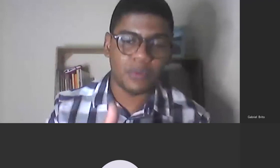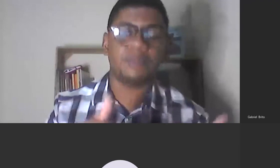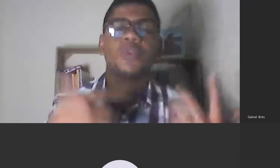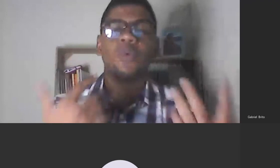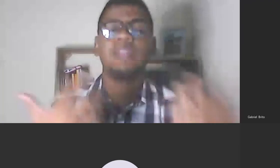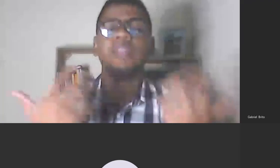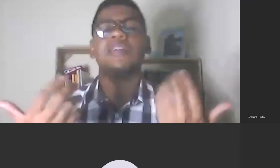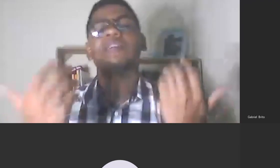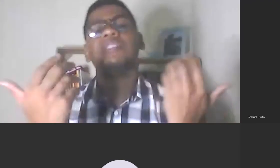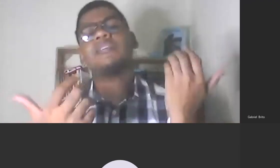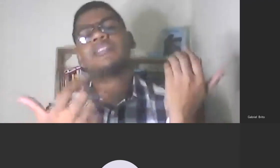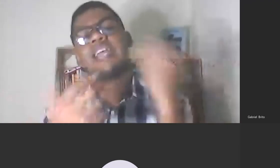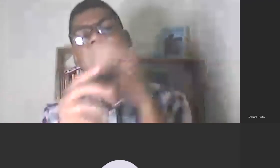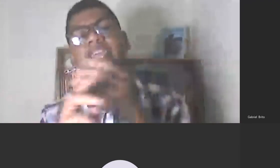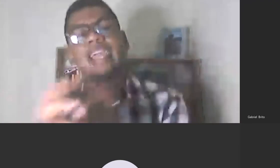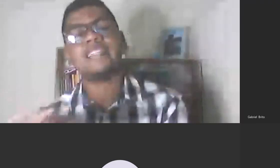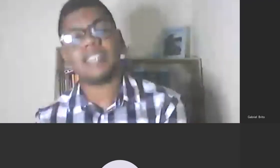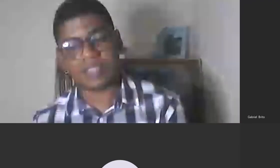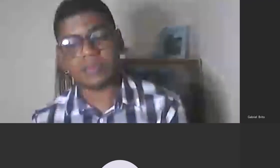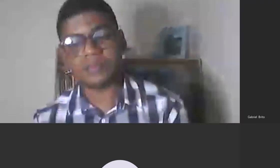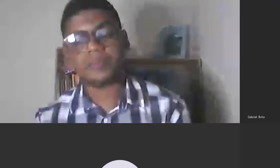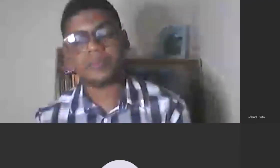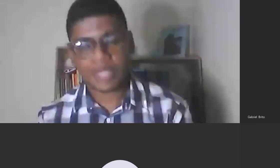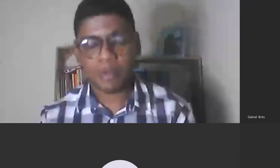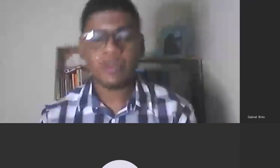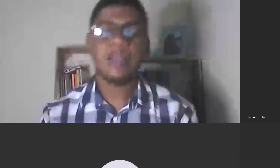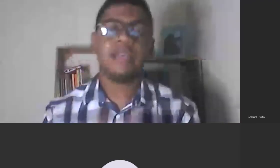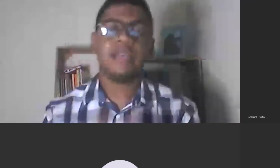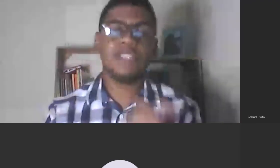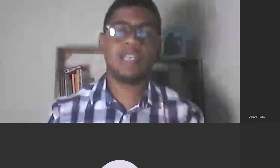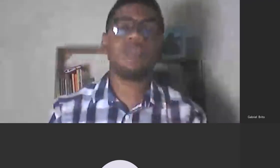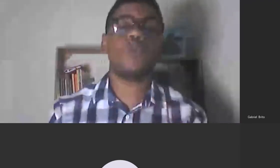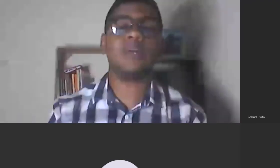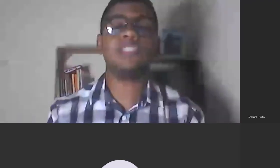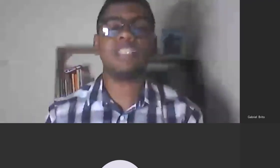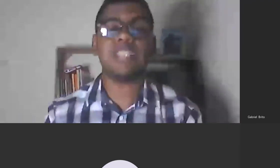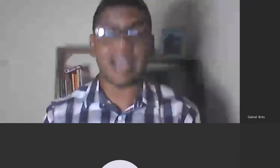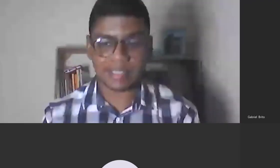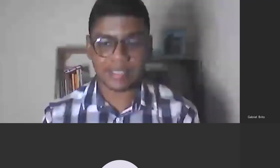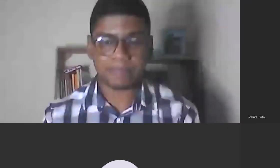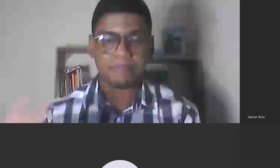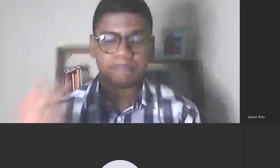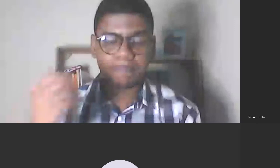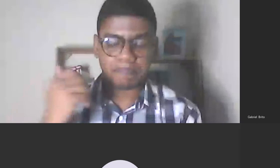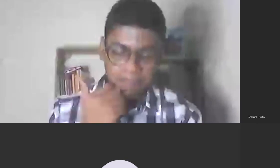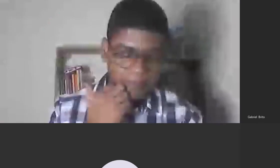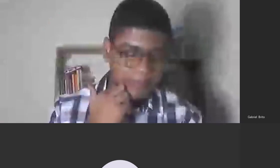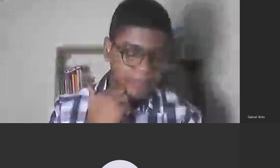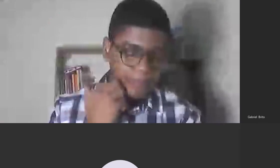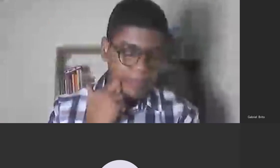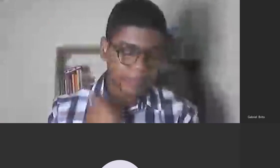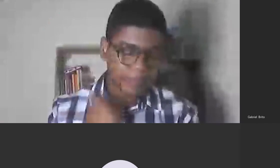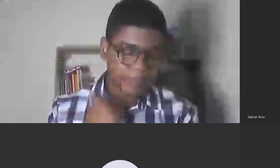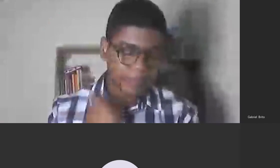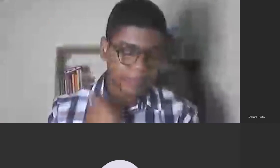determinam a ação? Quantas são as que seguem essa ação? Tá bom? Indicando as quantidades.